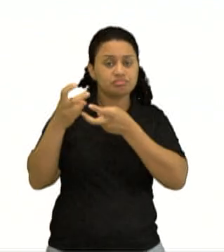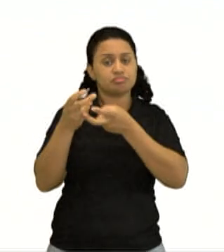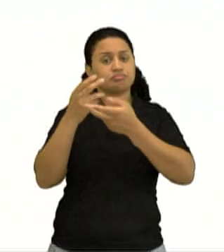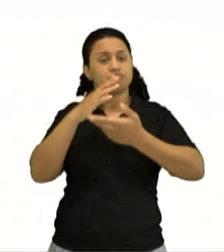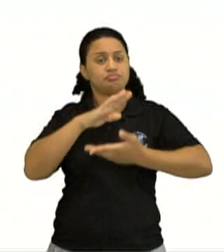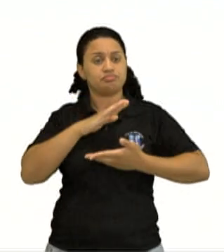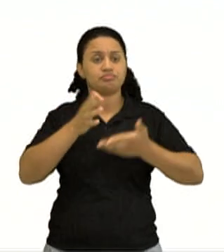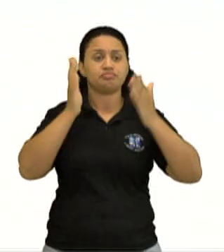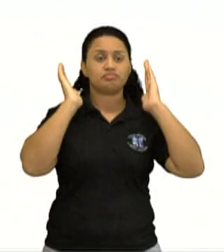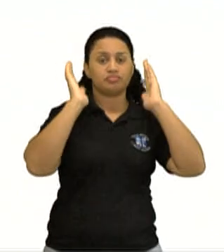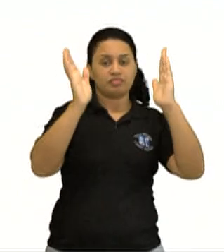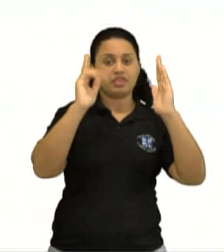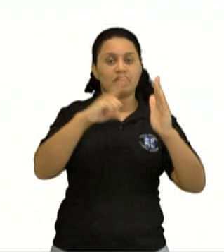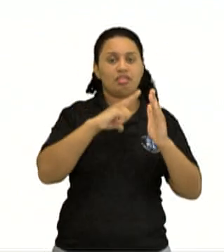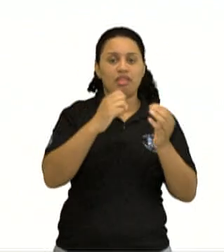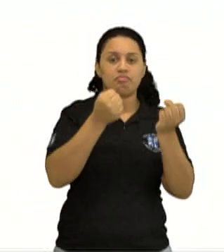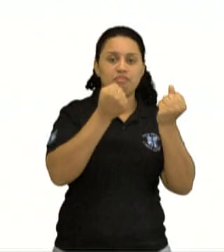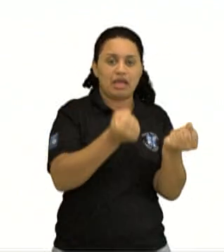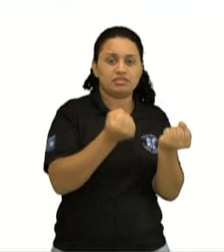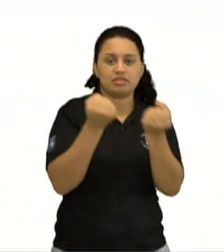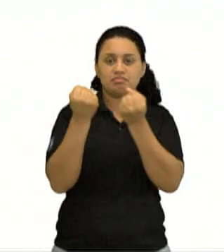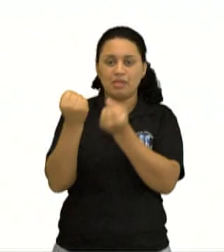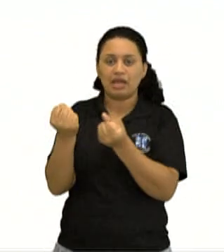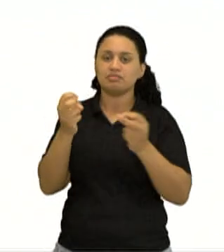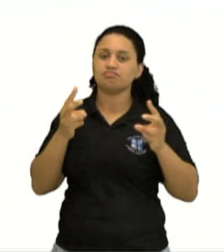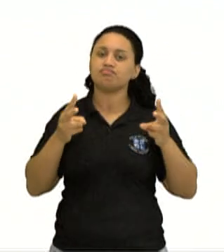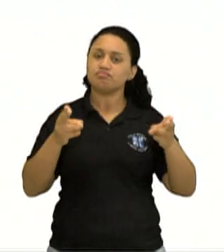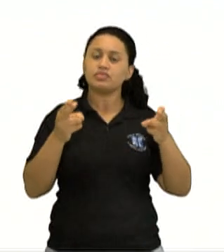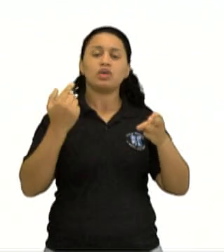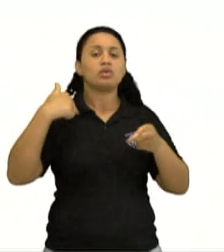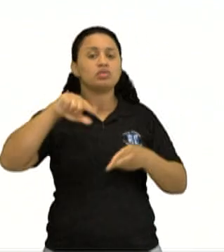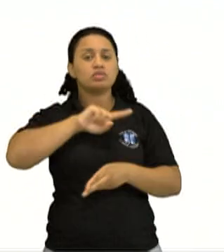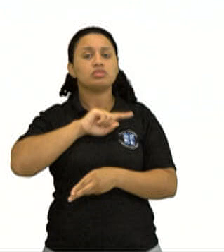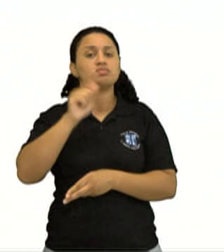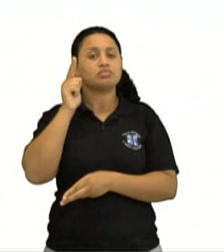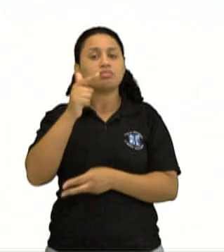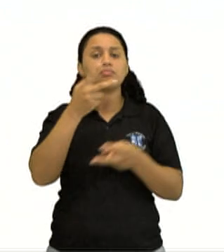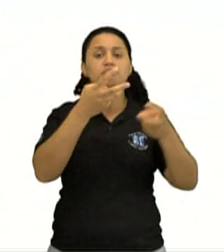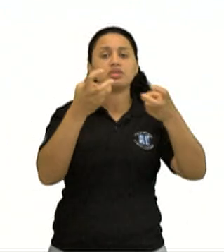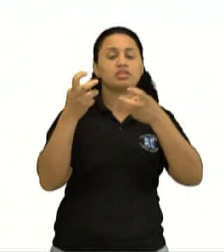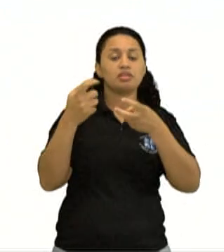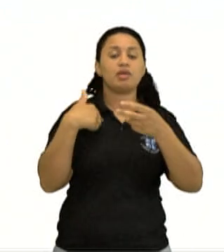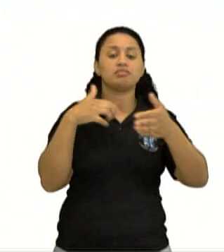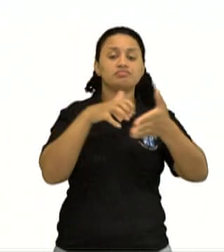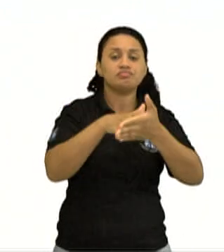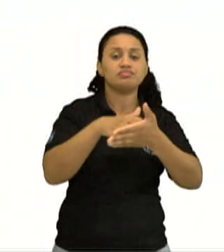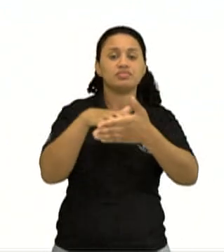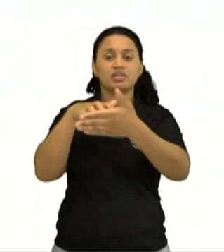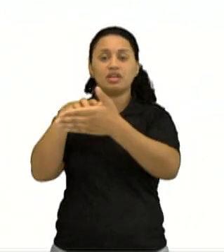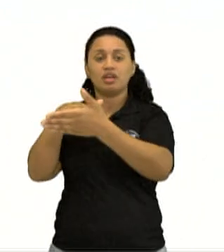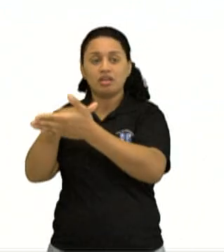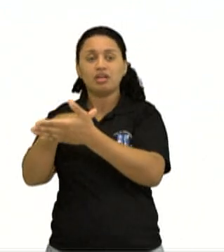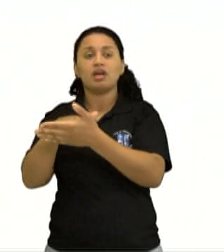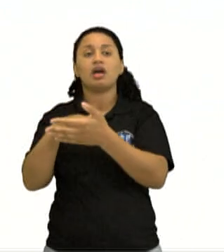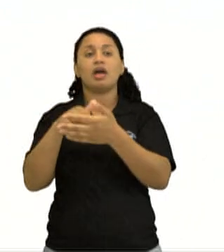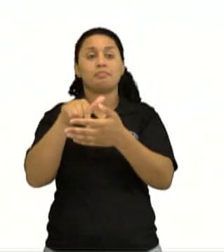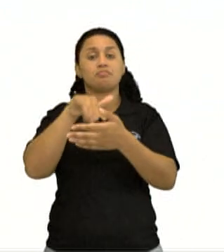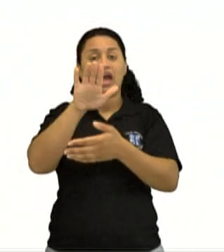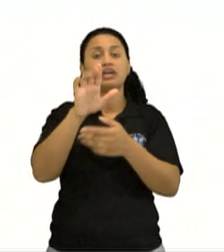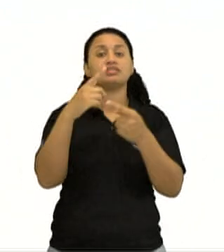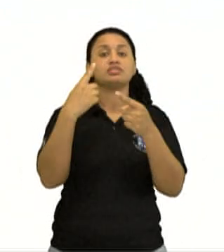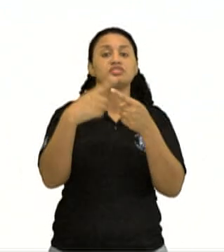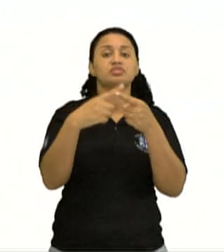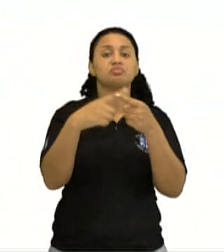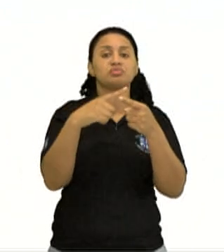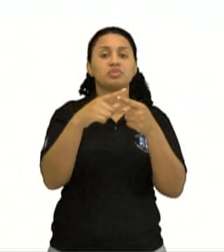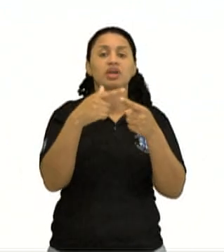que os veículos têm a mesma massa, podemos perceber que a força do impacto na segunda situação é maior, pois a